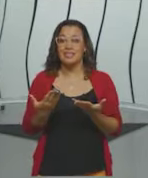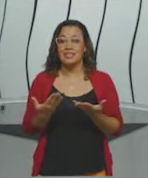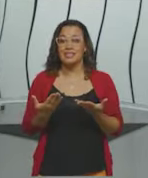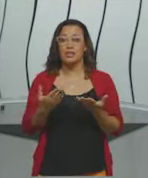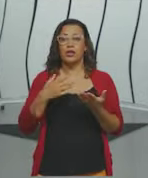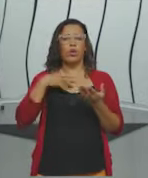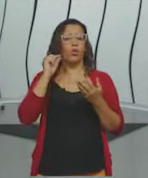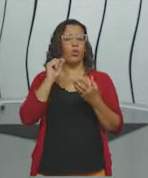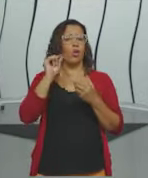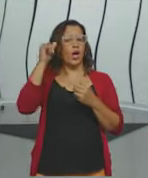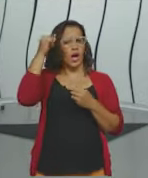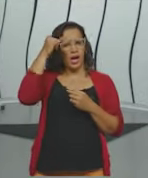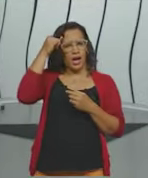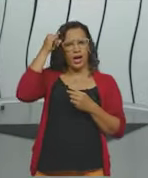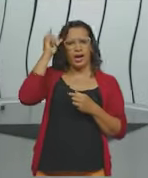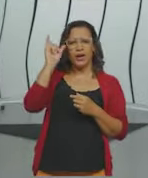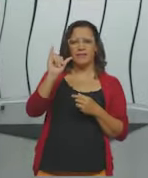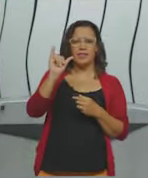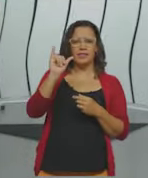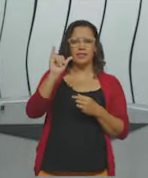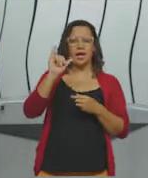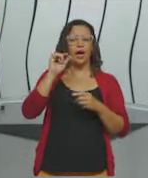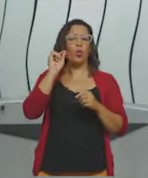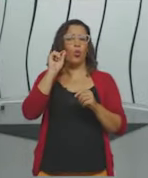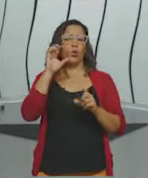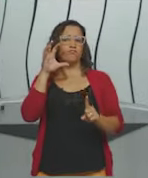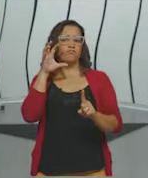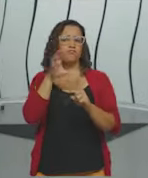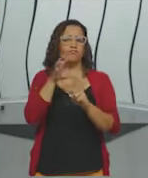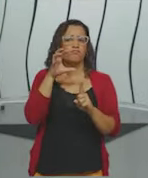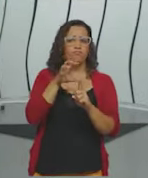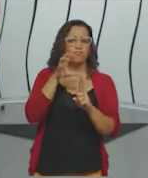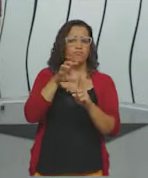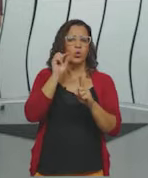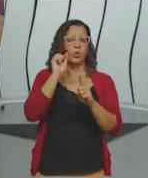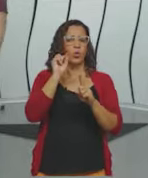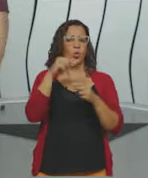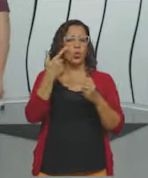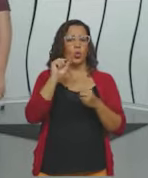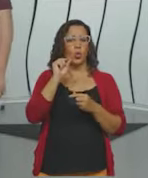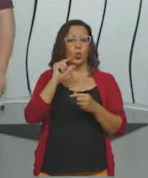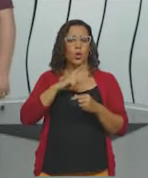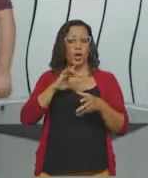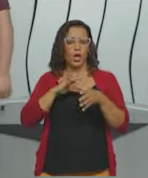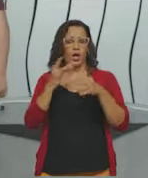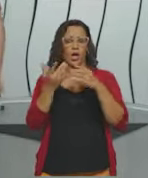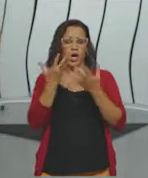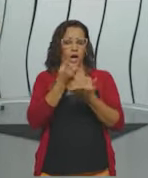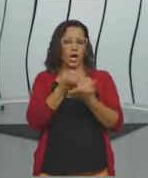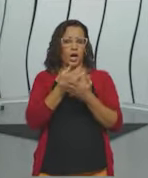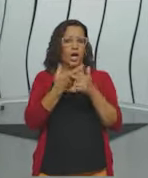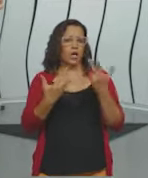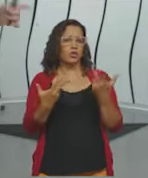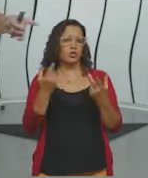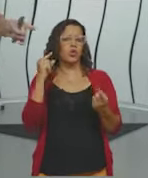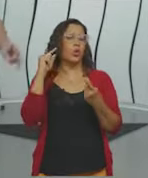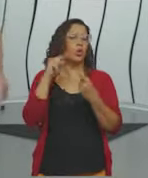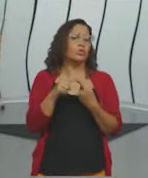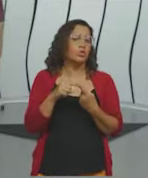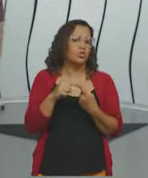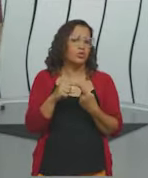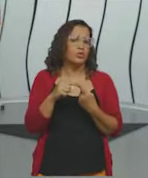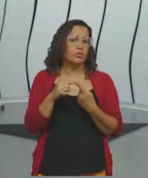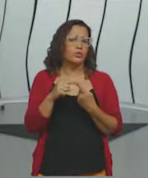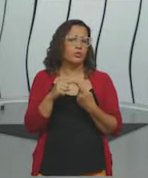de combater manipulações, as quais ponha em risco a segurança virtual. Então, qual que é o objetivo disso